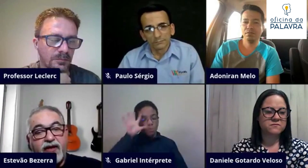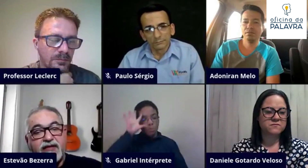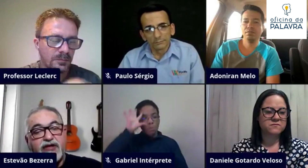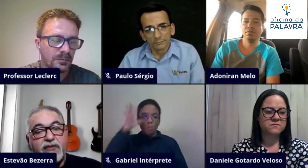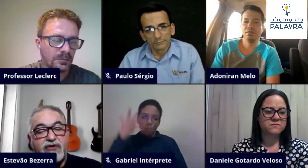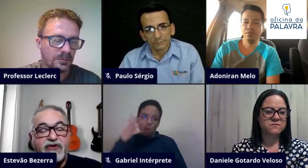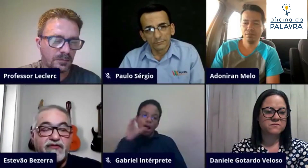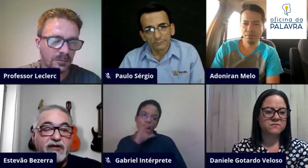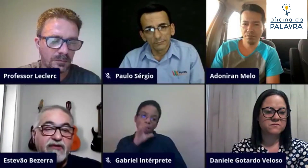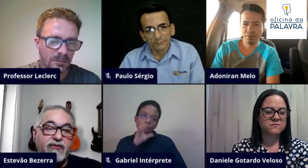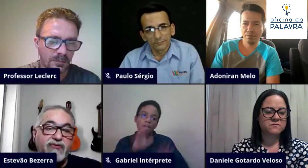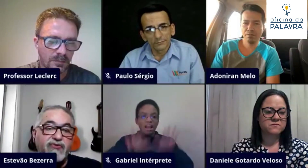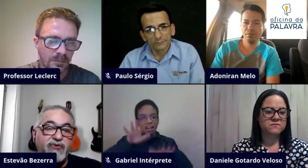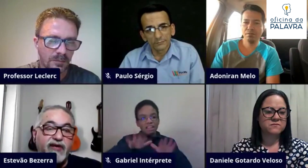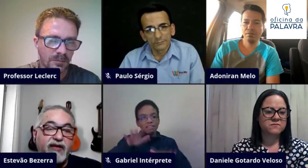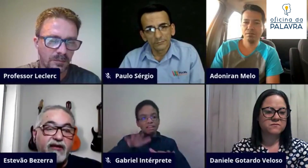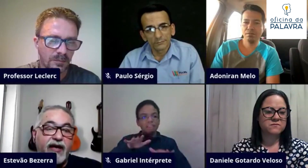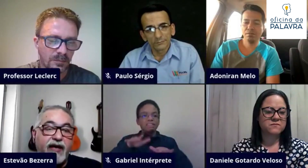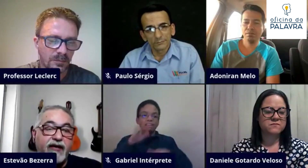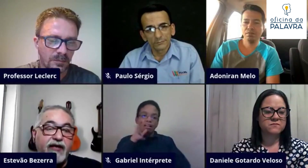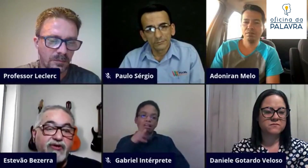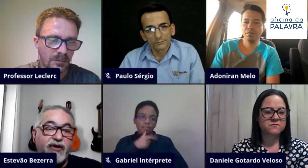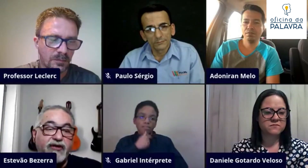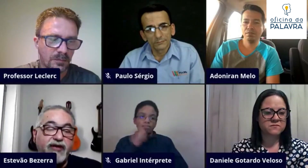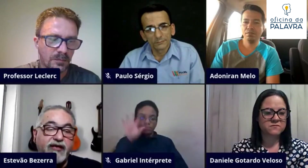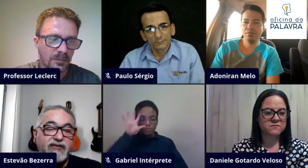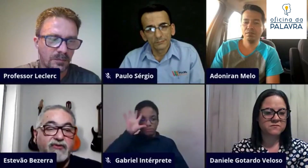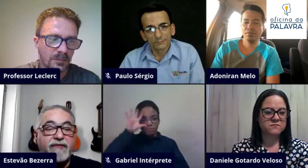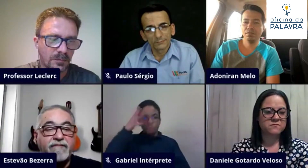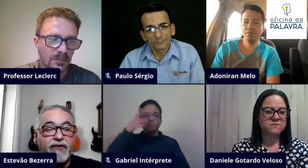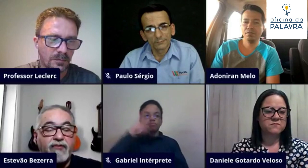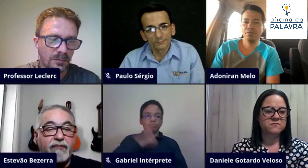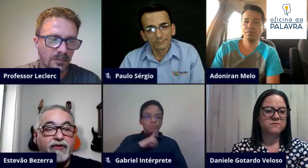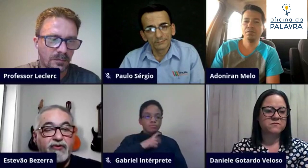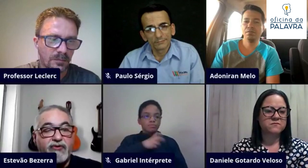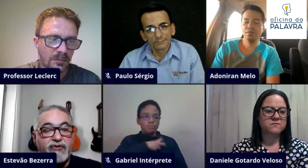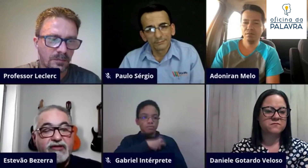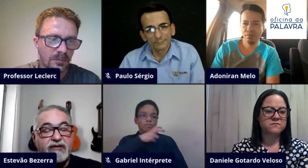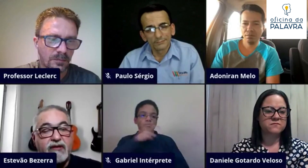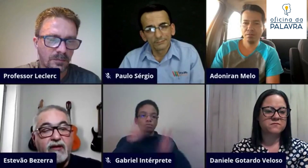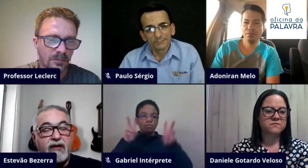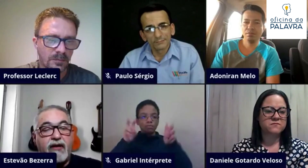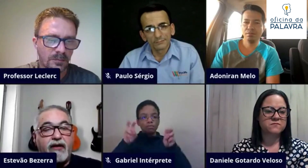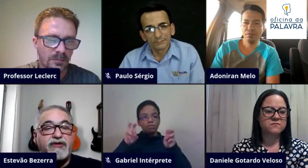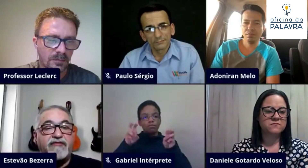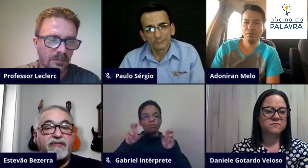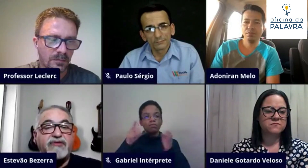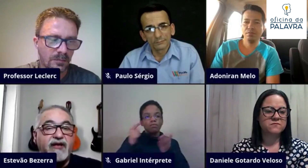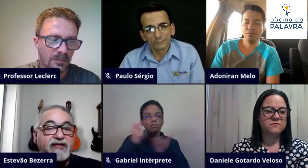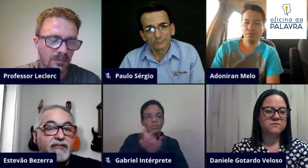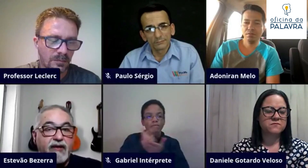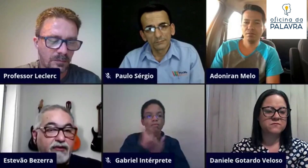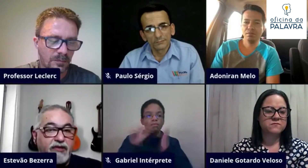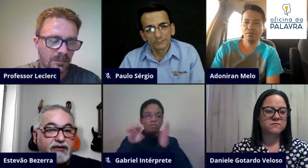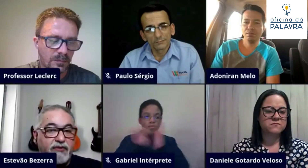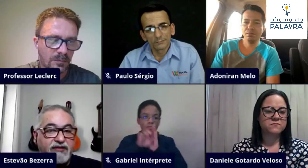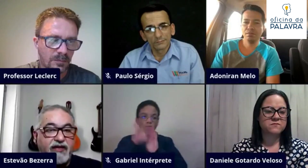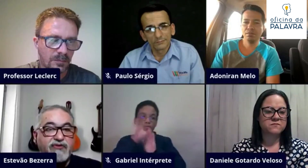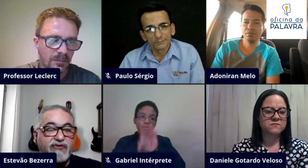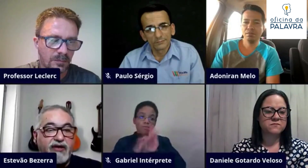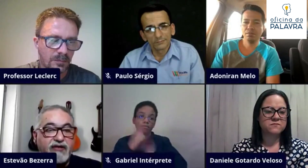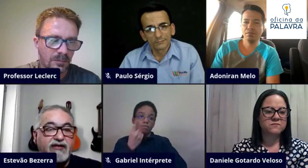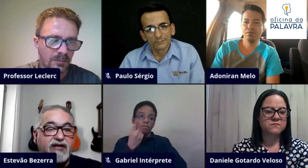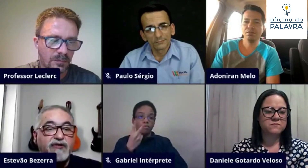Então, recentemente nós fizemos a consultoria da história de Êxodo, no capítulo 12. Nós levamos 3 semanas para